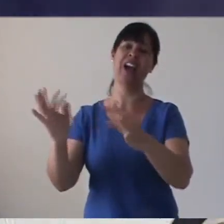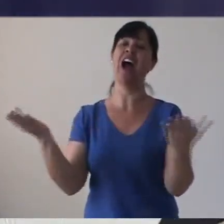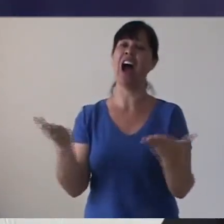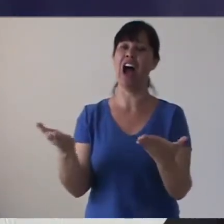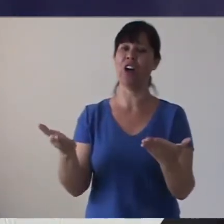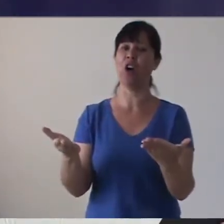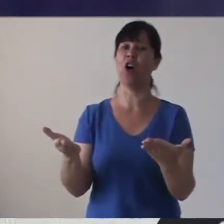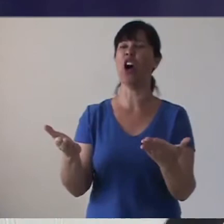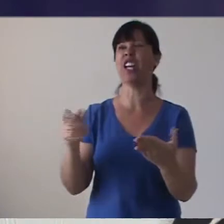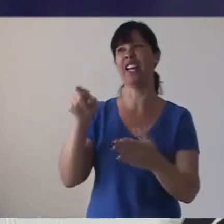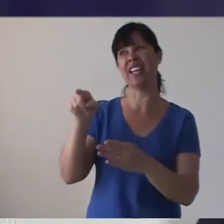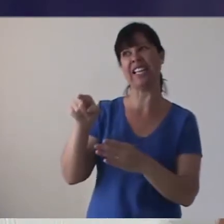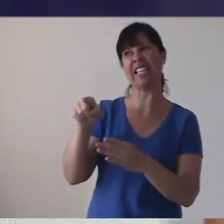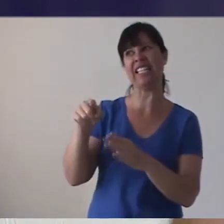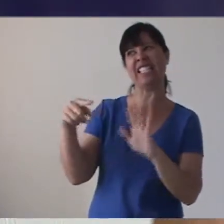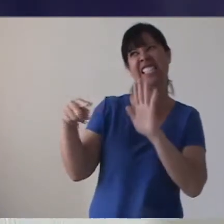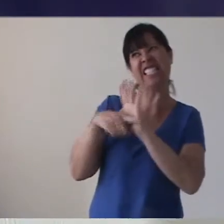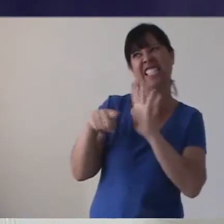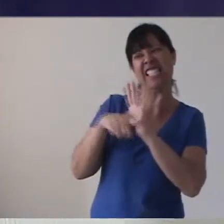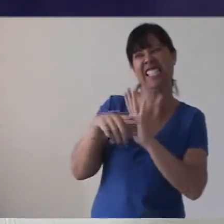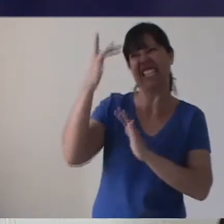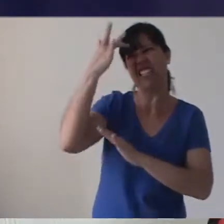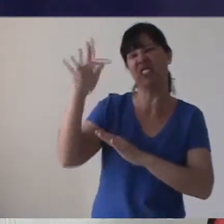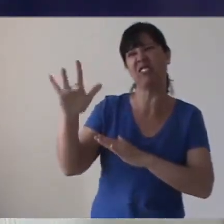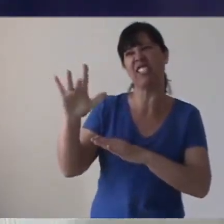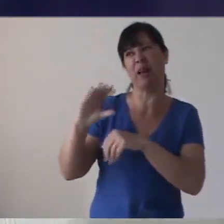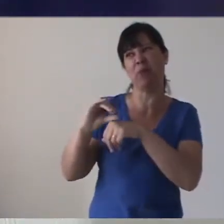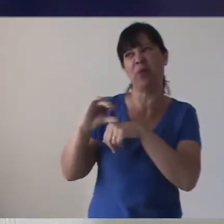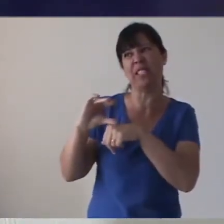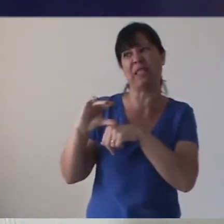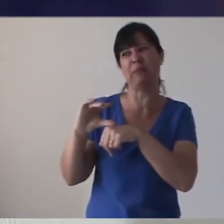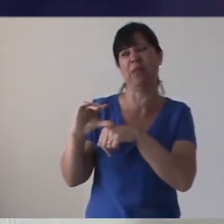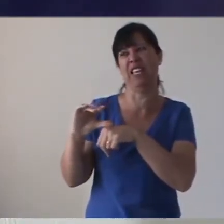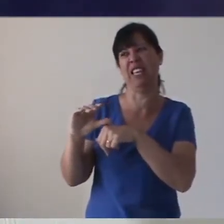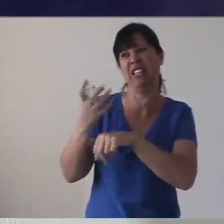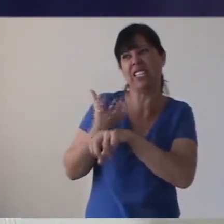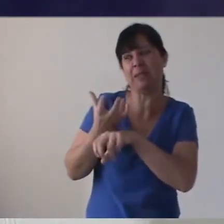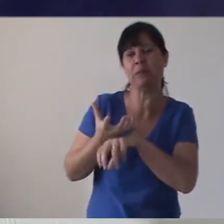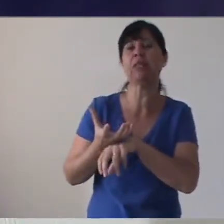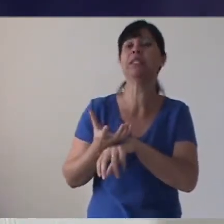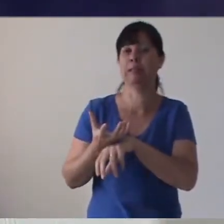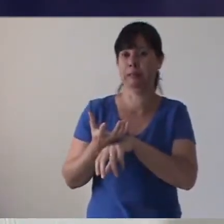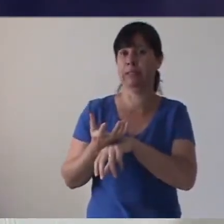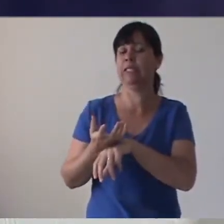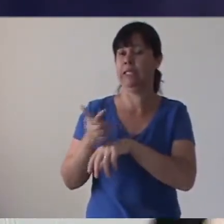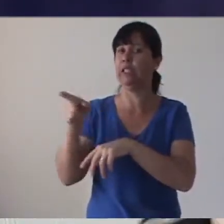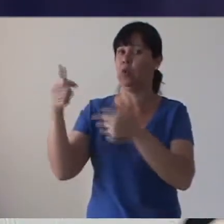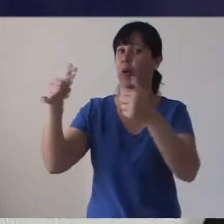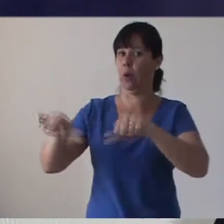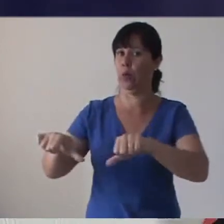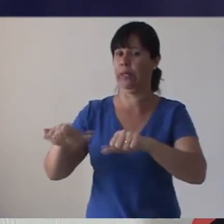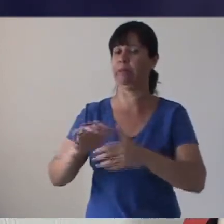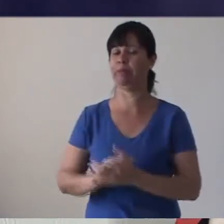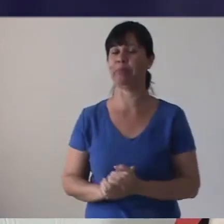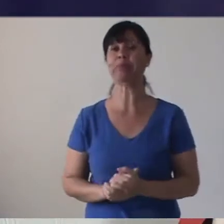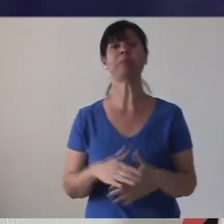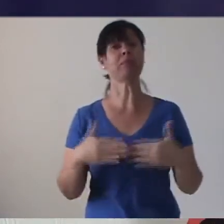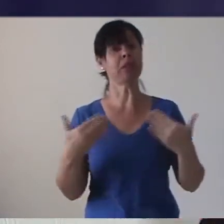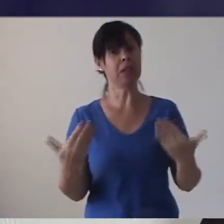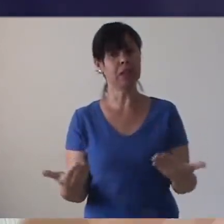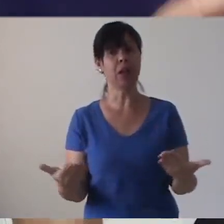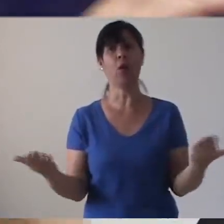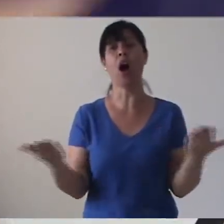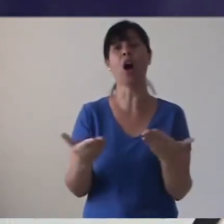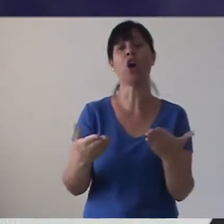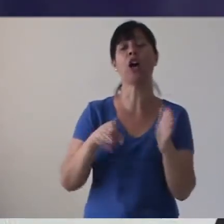né? Eles adoram ajudar. Então, o uso desse tipo de metodologia, né? A metodologia ativa, né?